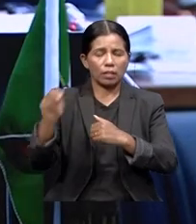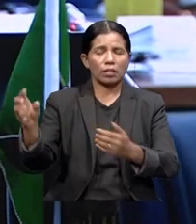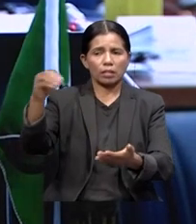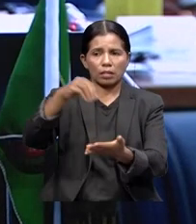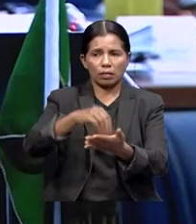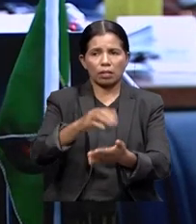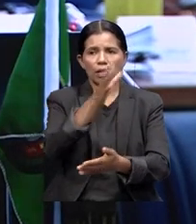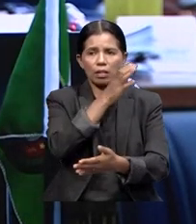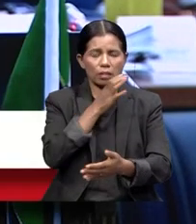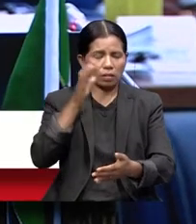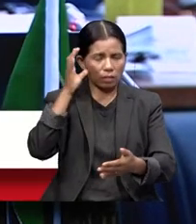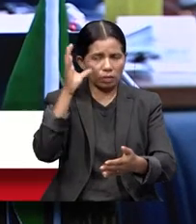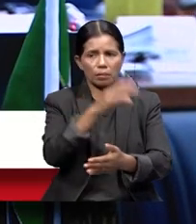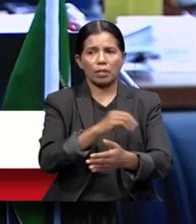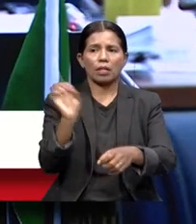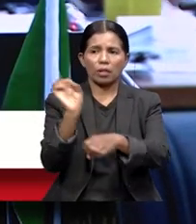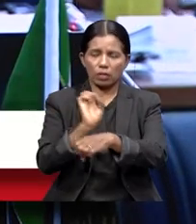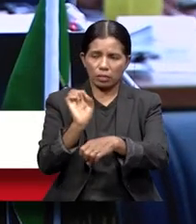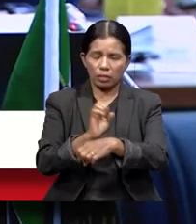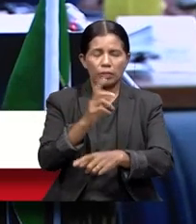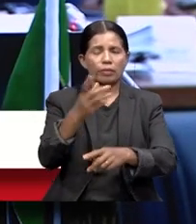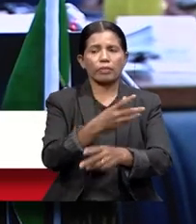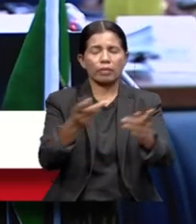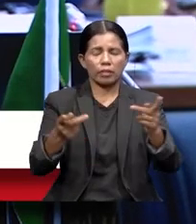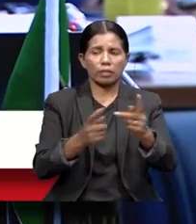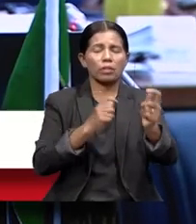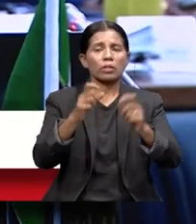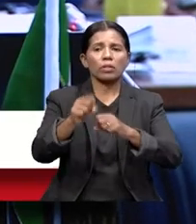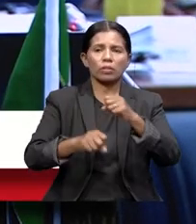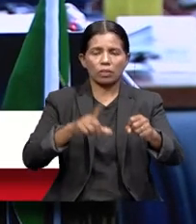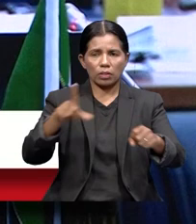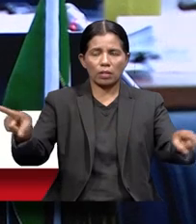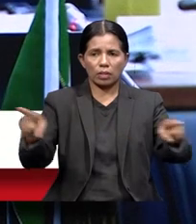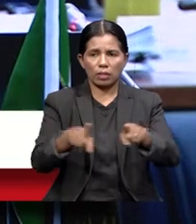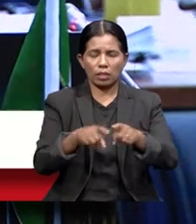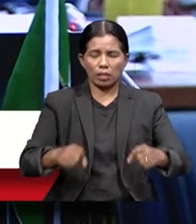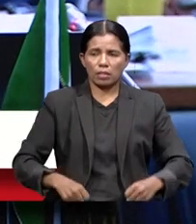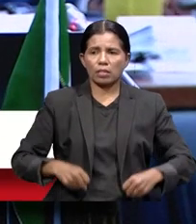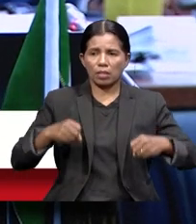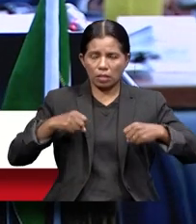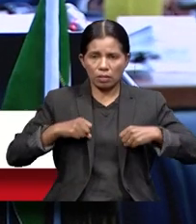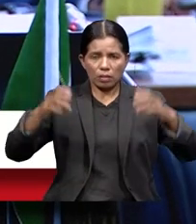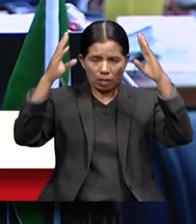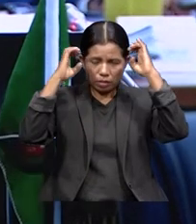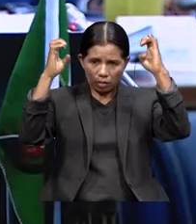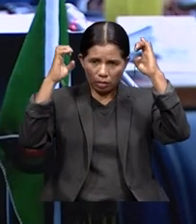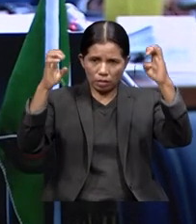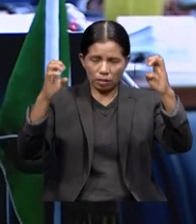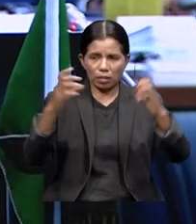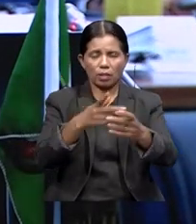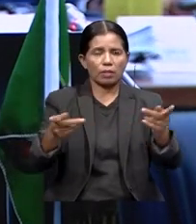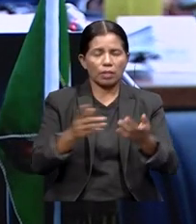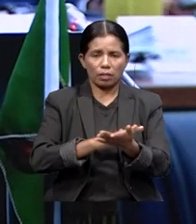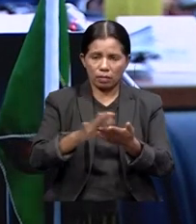investe em agricultura, economia, turismo no setor social, mas nessa saúde, educação, saneamento